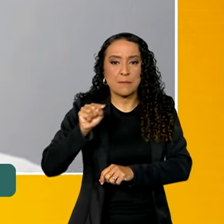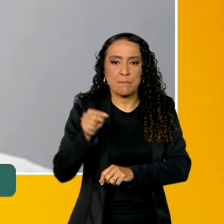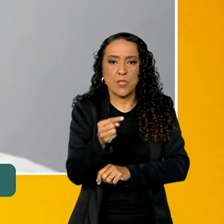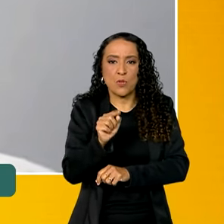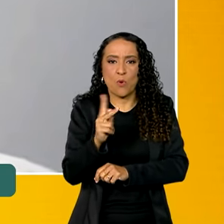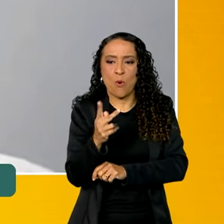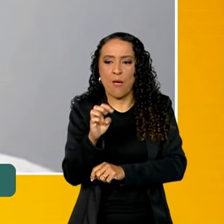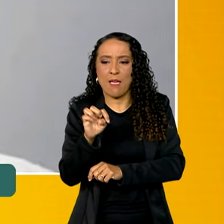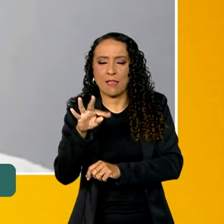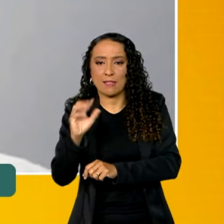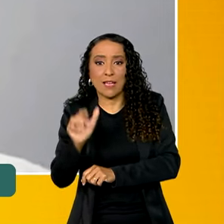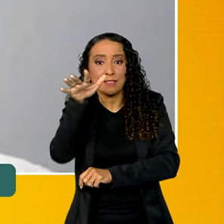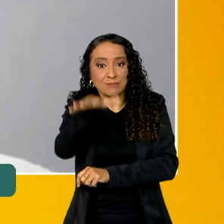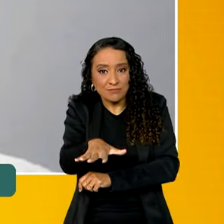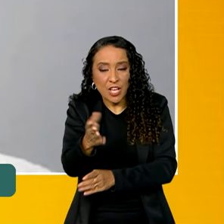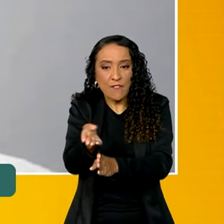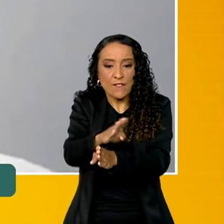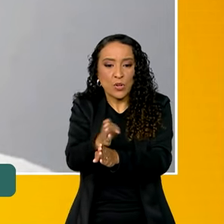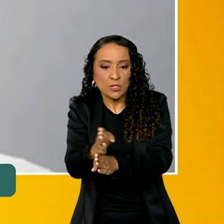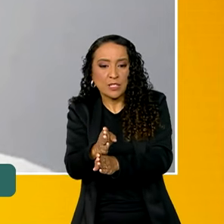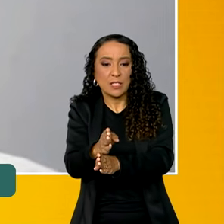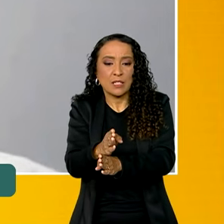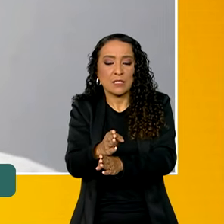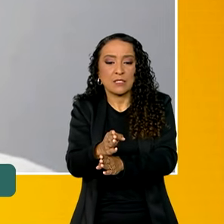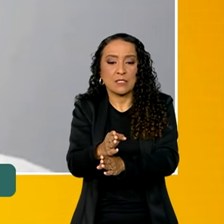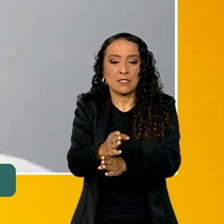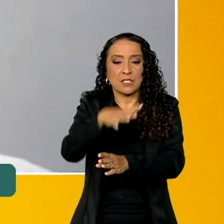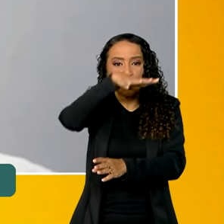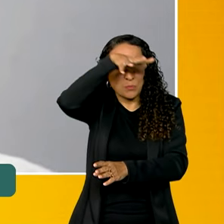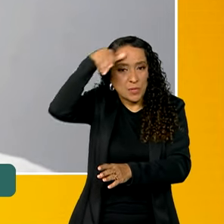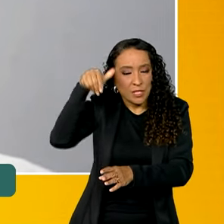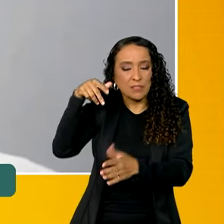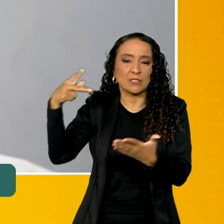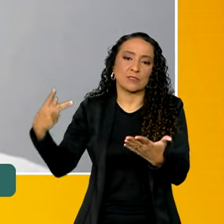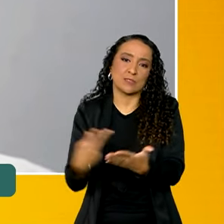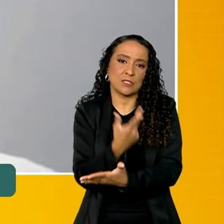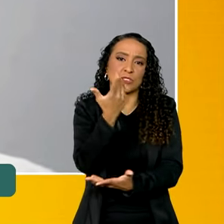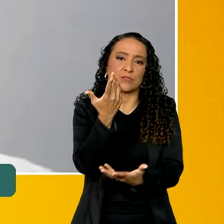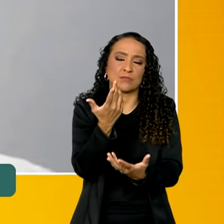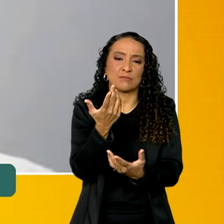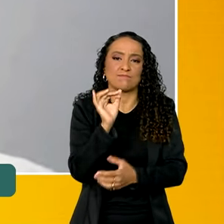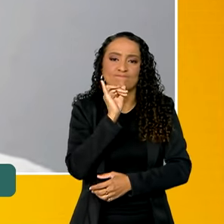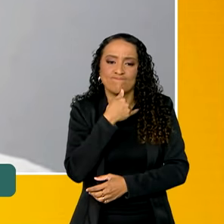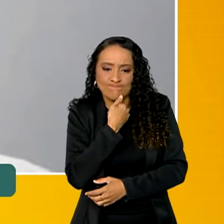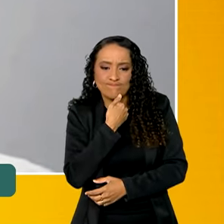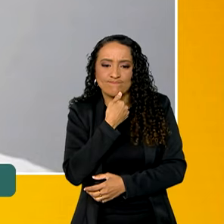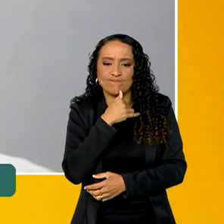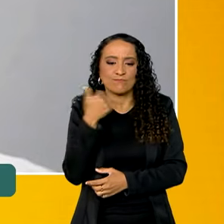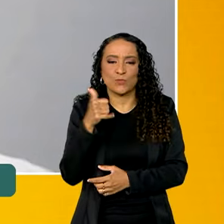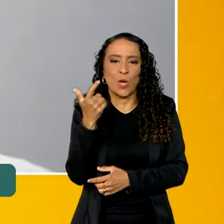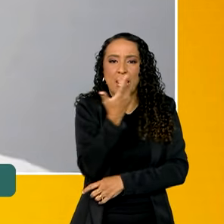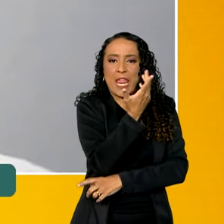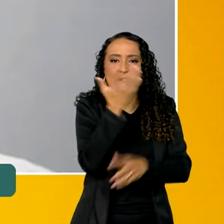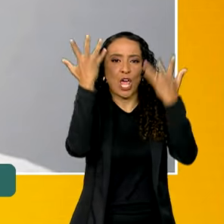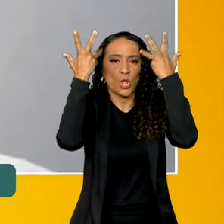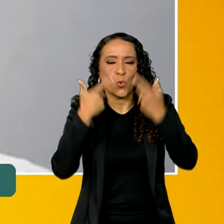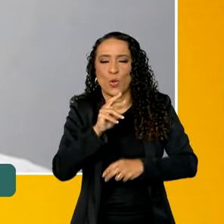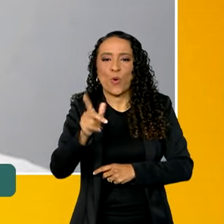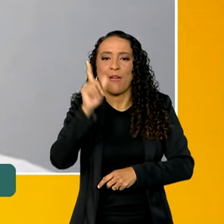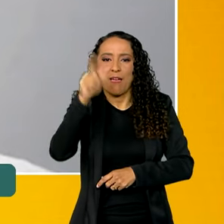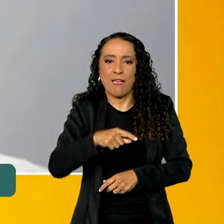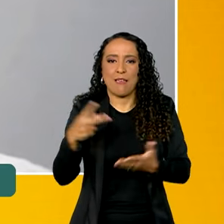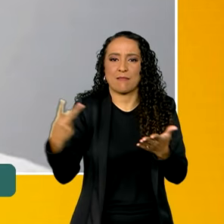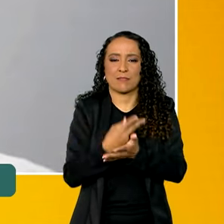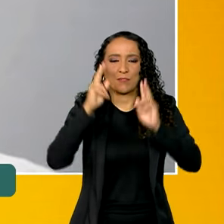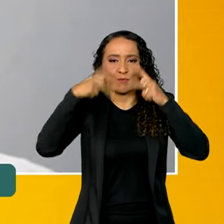hectares, exatamente na fronteira urbana de Manaus. E os incêndios, infelizmente, eles não têm origem natural, eles são provocados. Isso